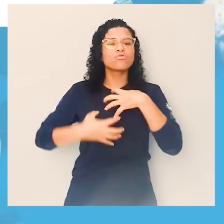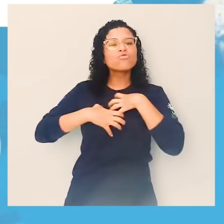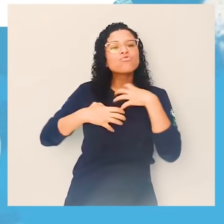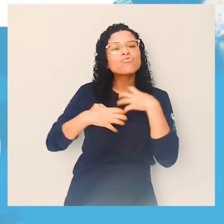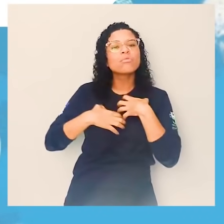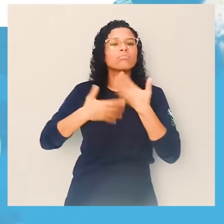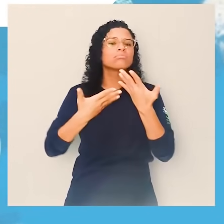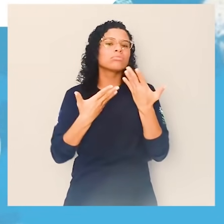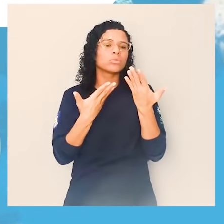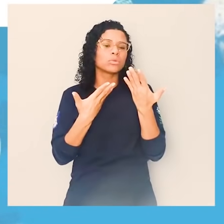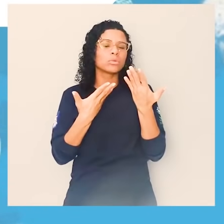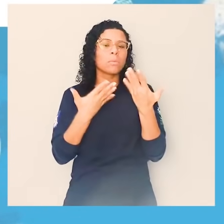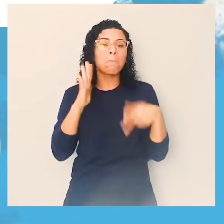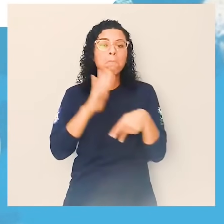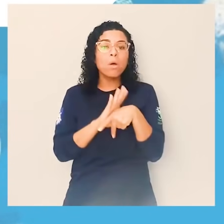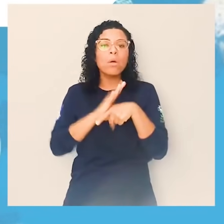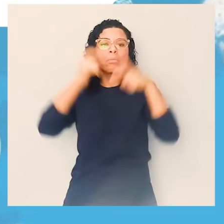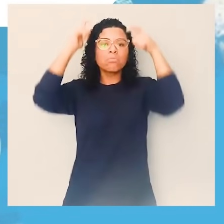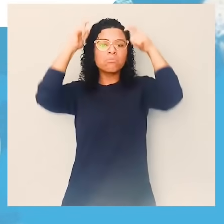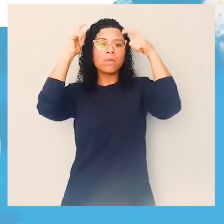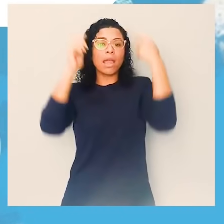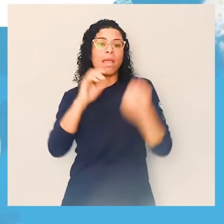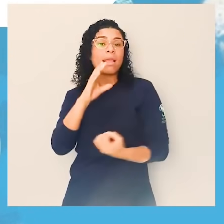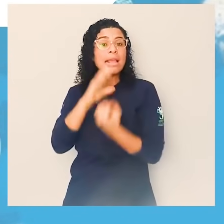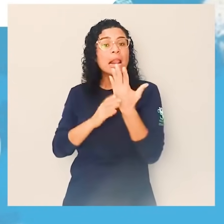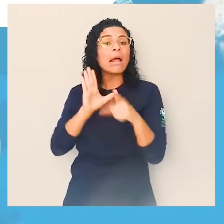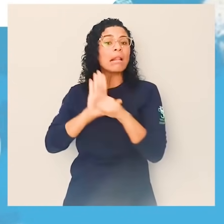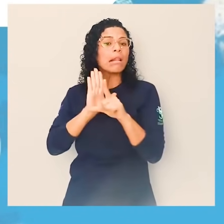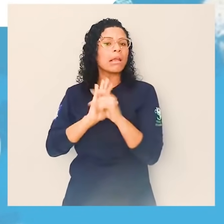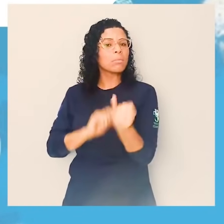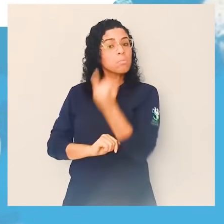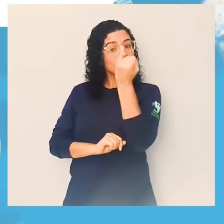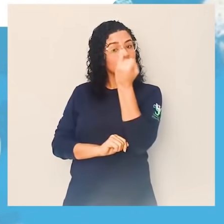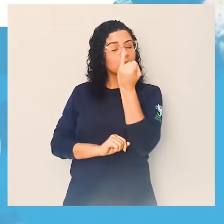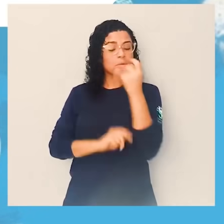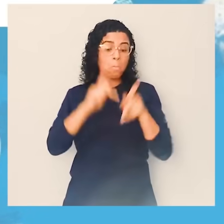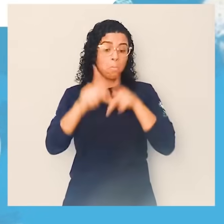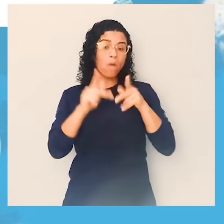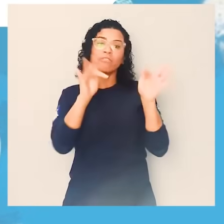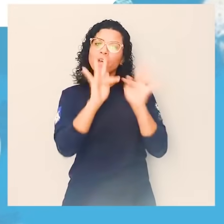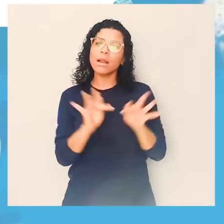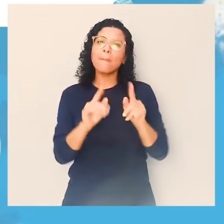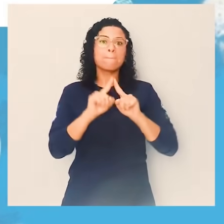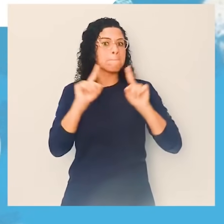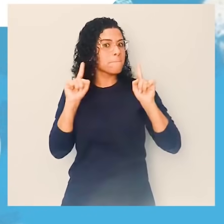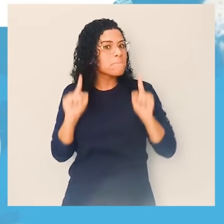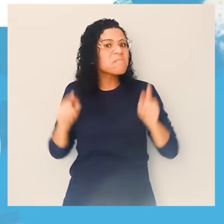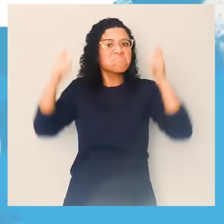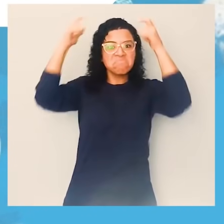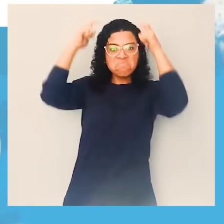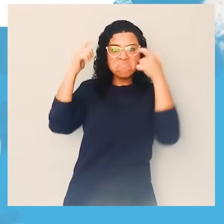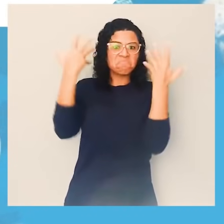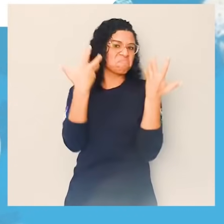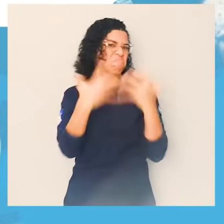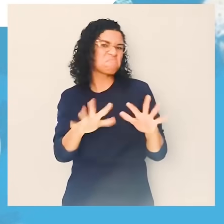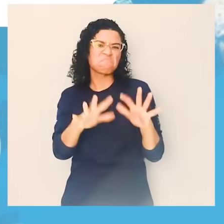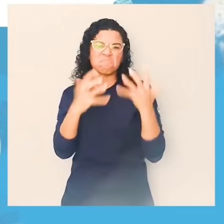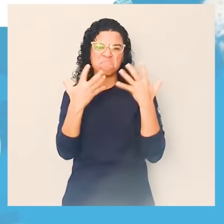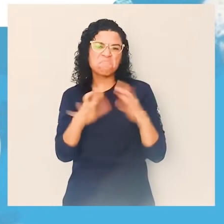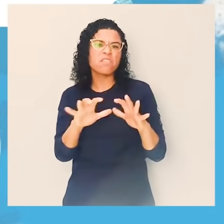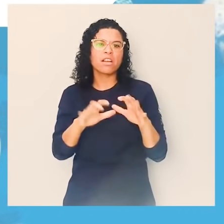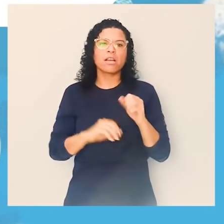de fazer leis importantes para tornar o povo muito feliz. Mas o reizinho não queria saber de